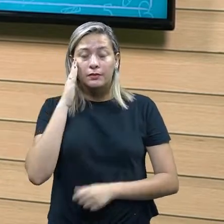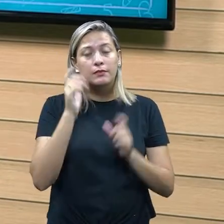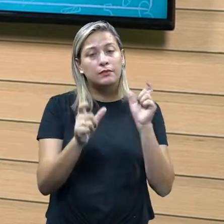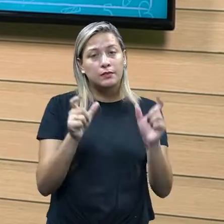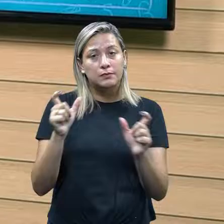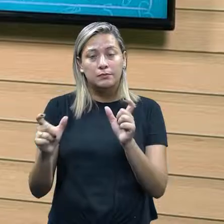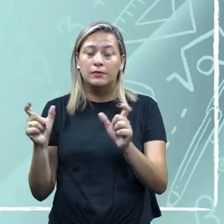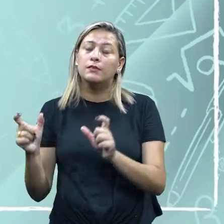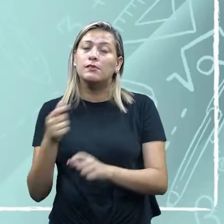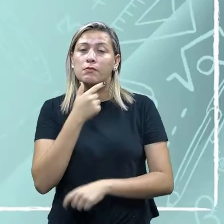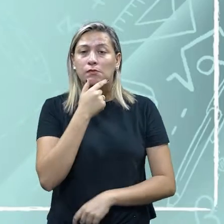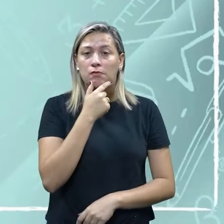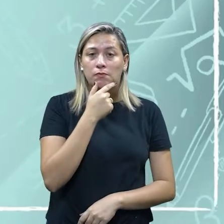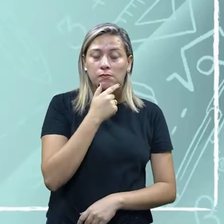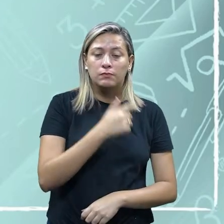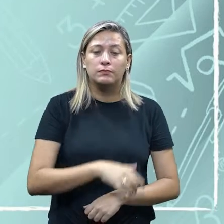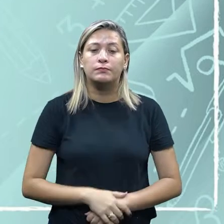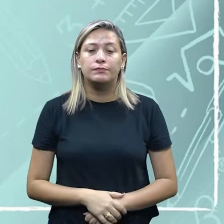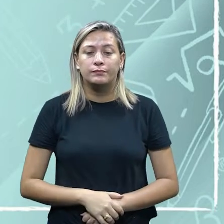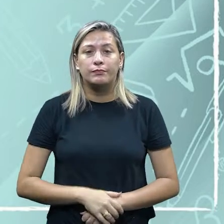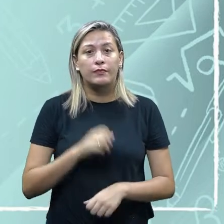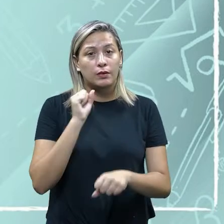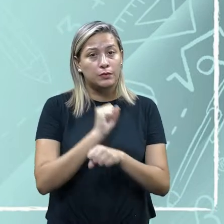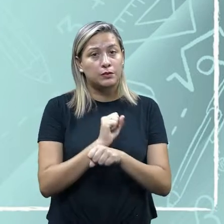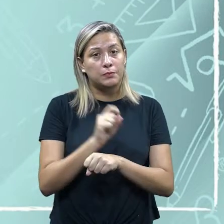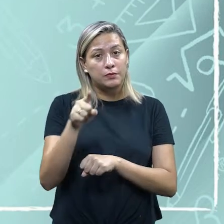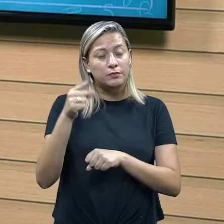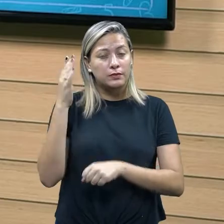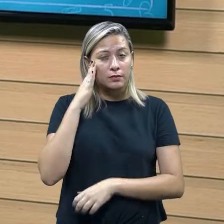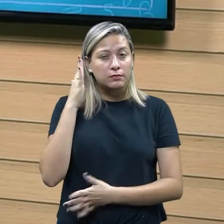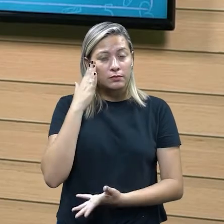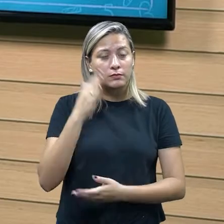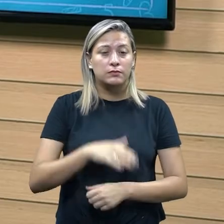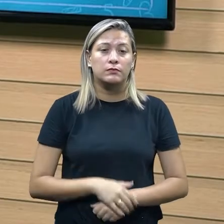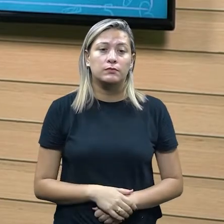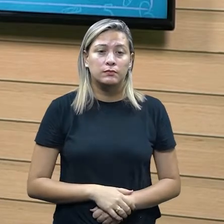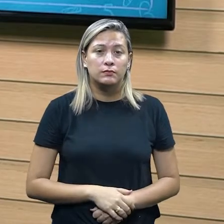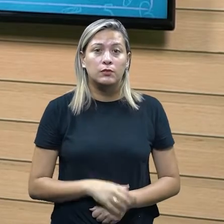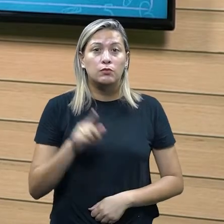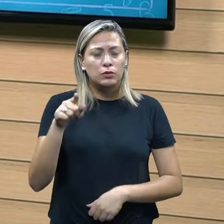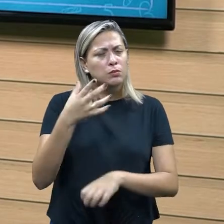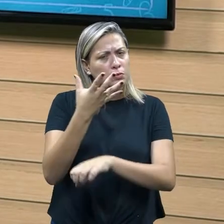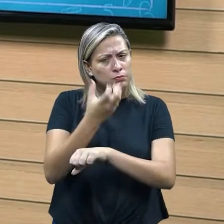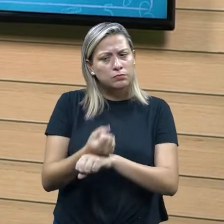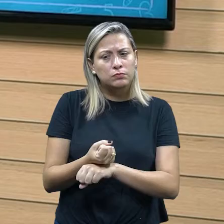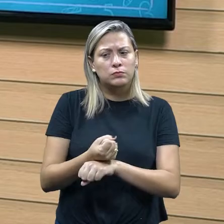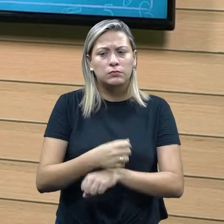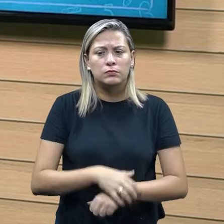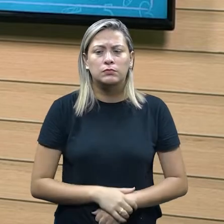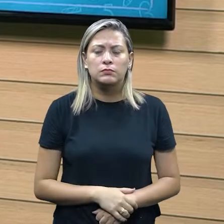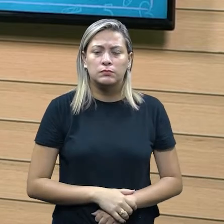termos em inglês. Então é isso daí, galera. Espero que tenha ficado claro. Vocês podem estar fazendo o download